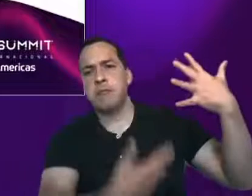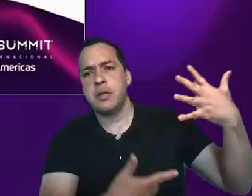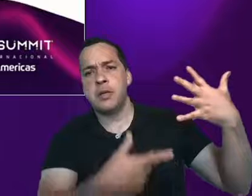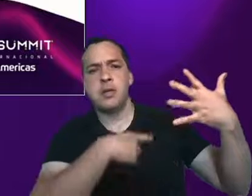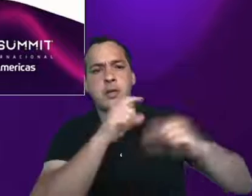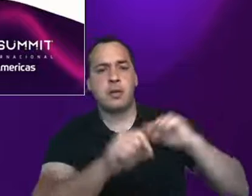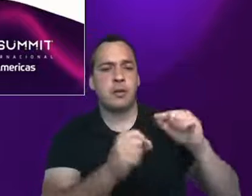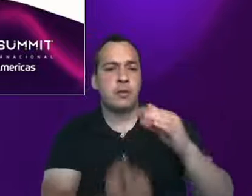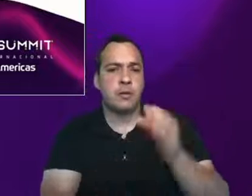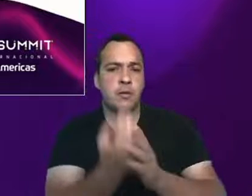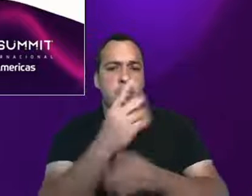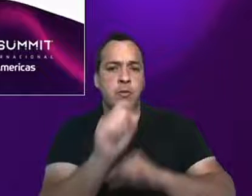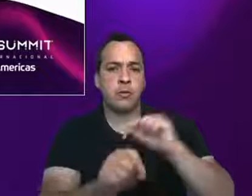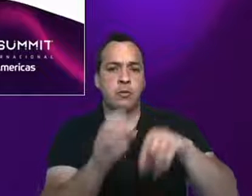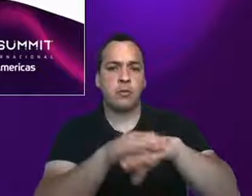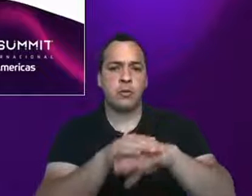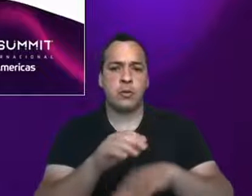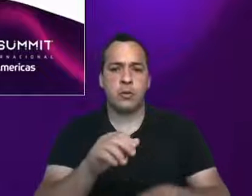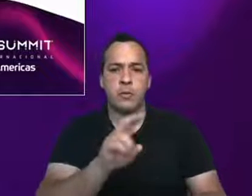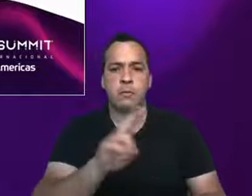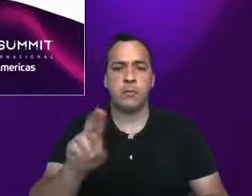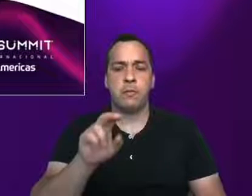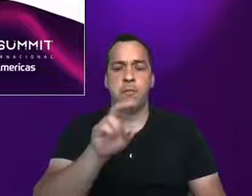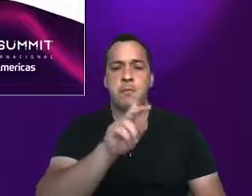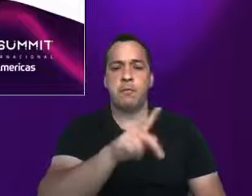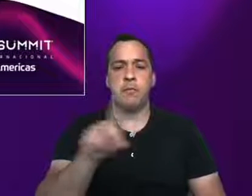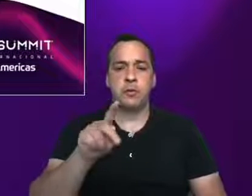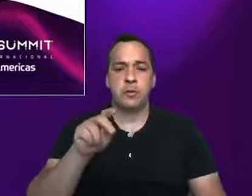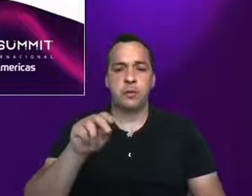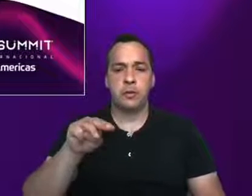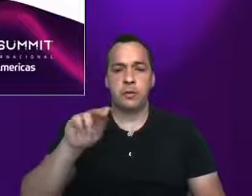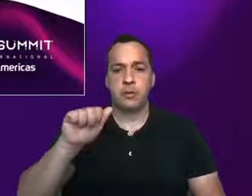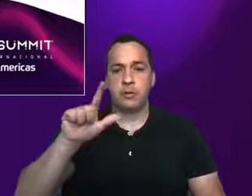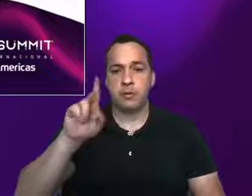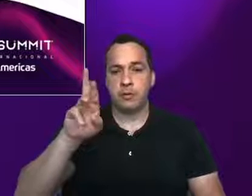produzido pelo professor Malbrain para nós